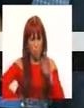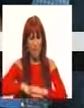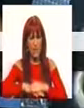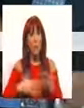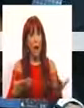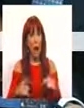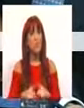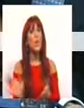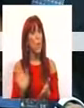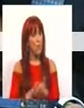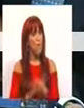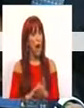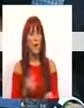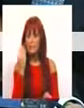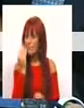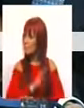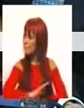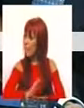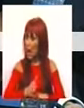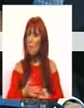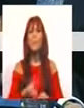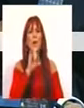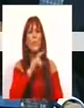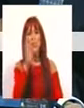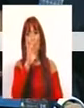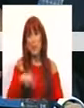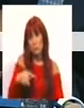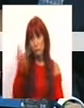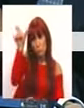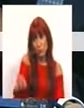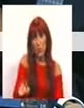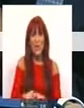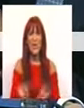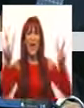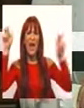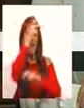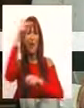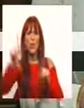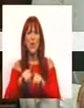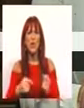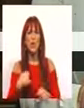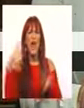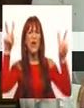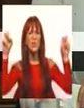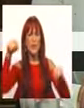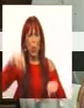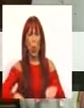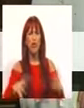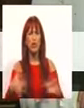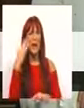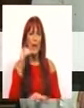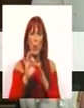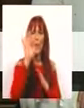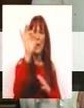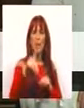esse é um facto indiscutível. Talvez se aplique a si aquela velha frase, vou utilizar uma expressão que já aqui hoje tentou